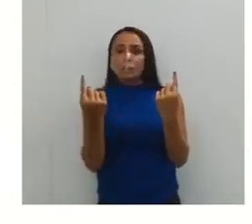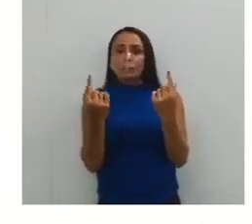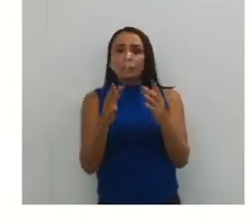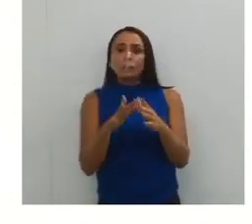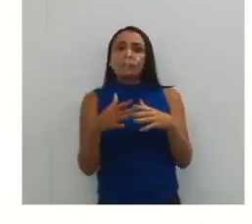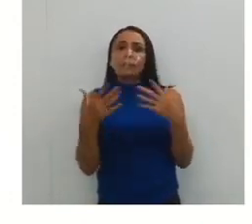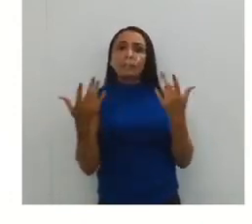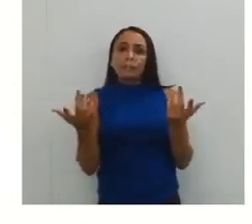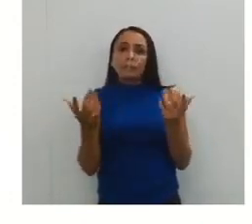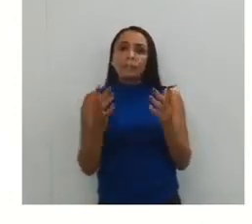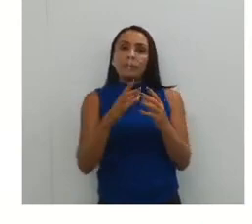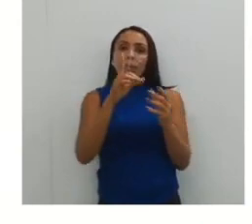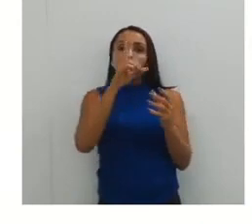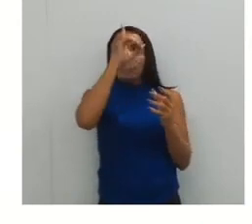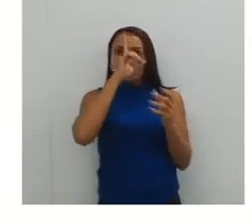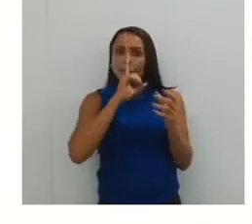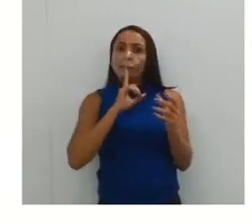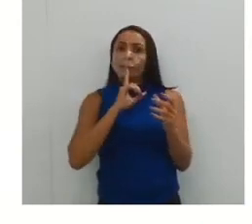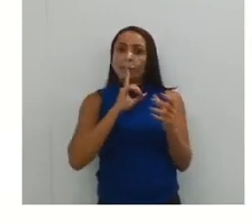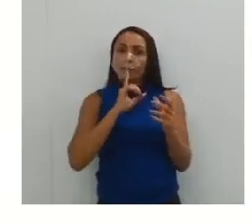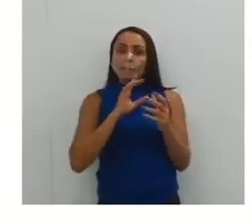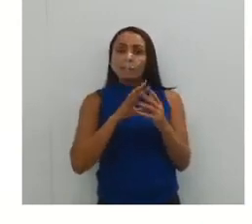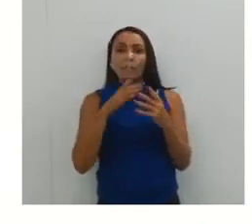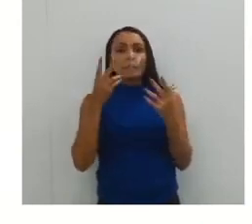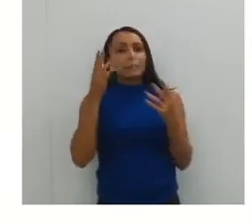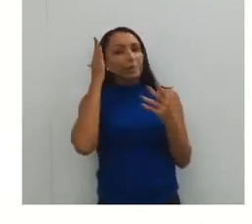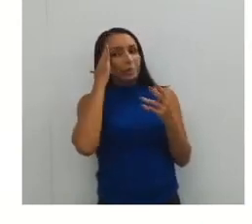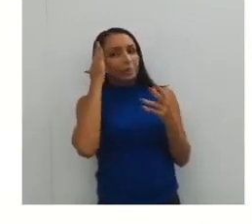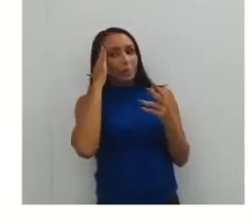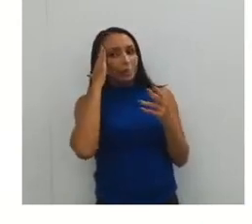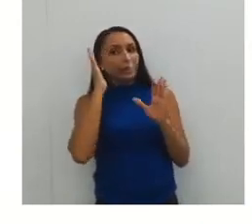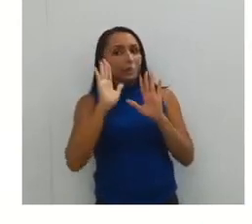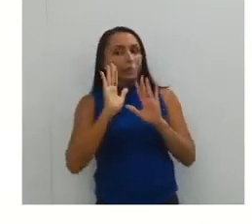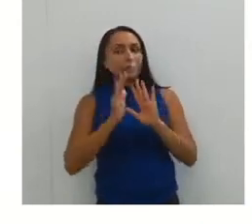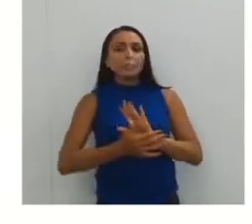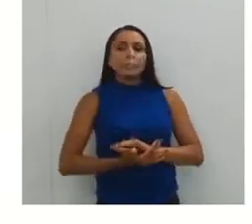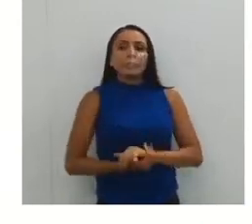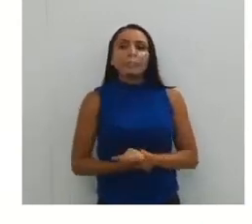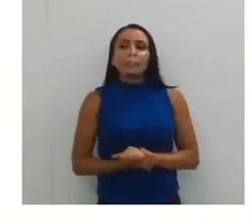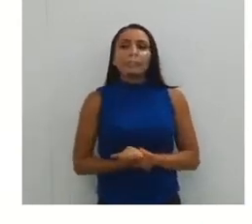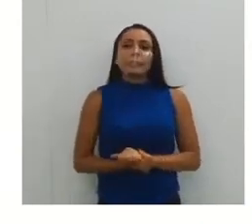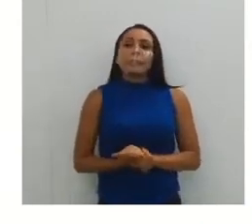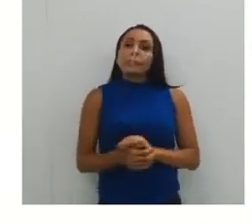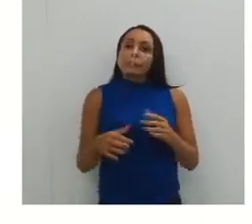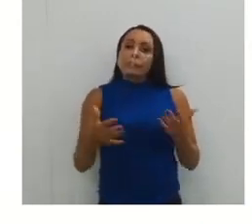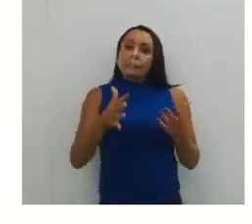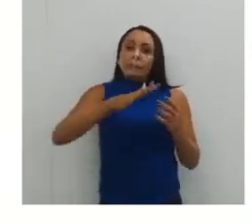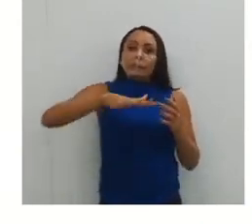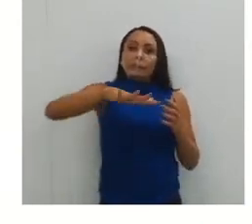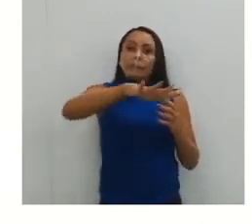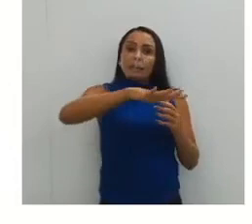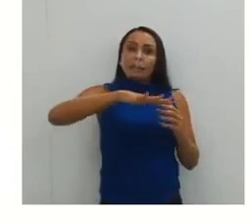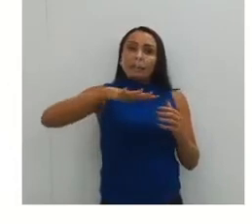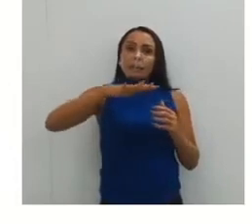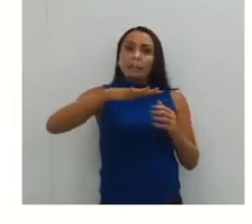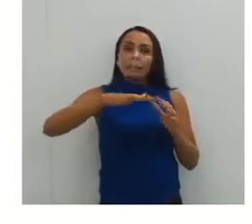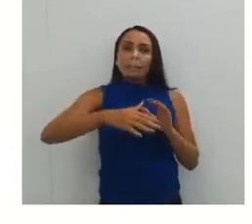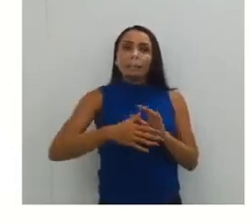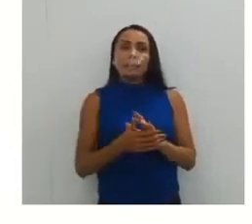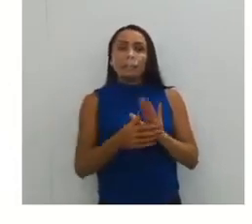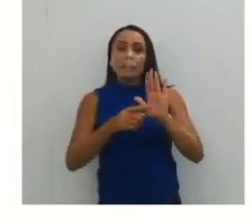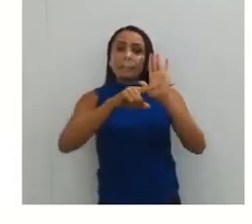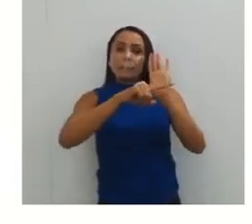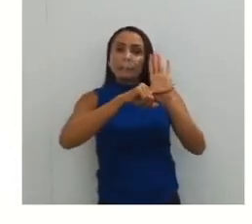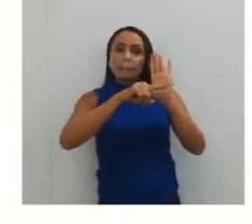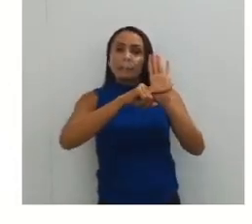o quadrado branco de amarelo para você identificar o seguinte, ó. Essa área menos, ó, ao